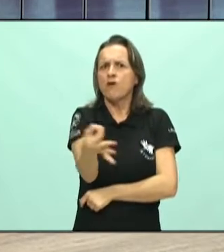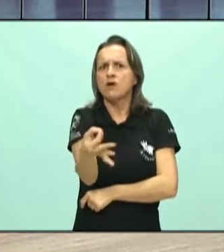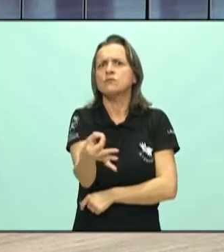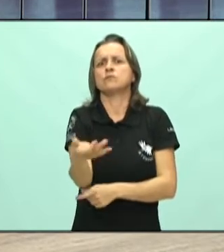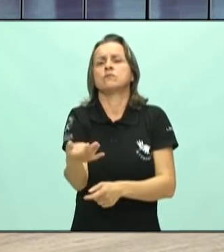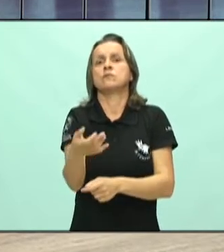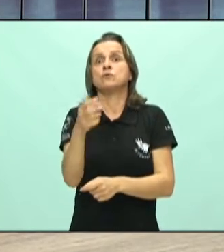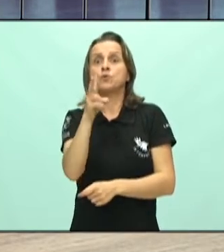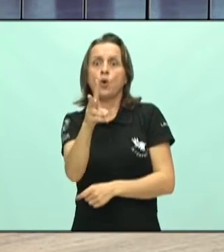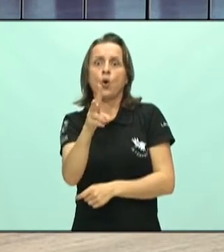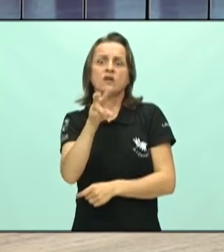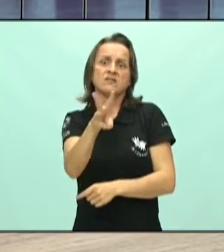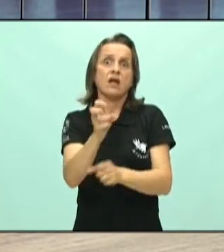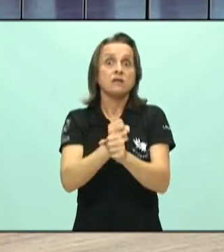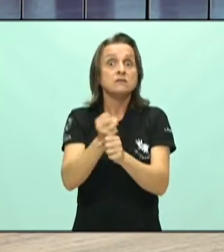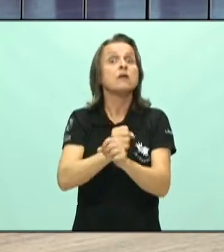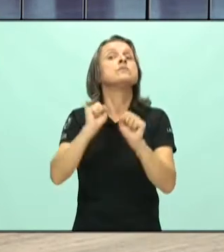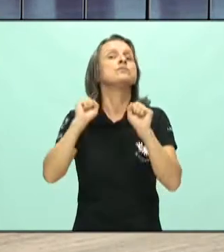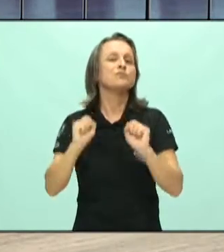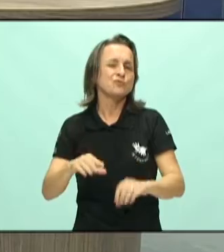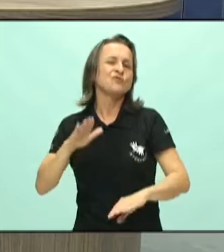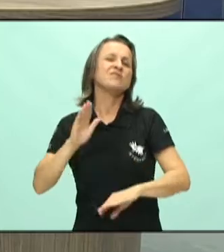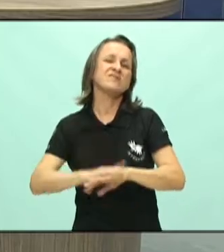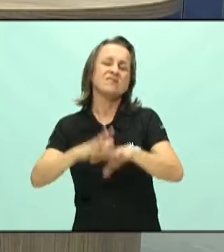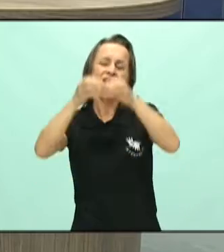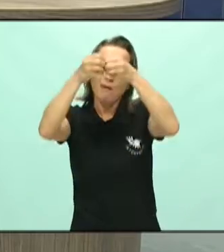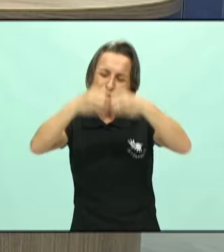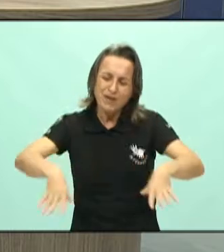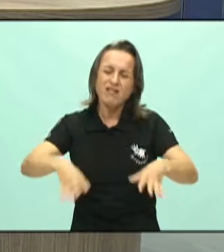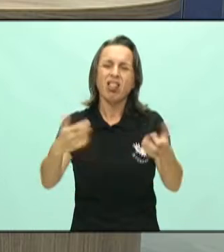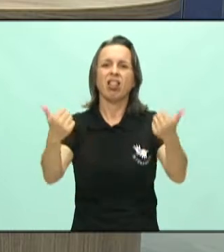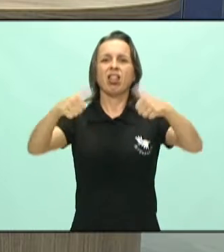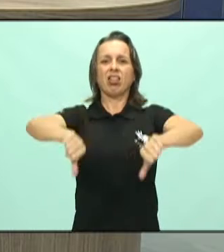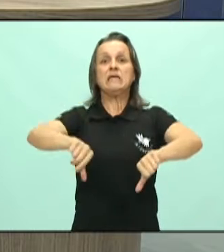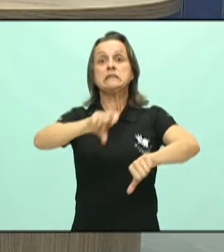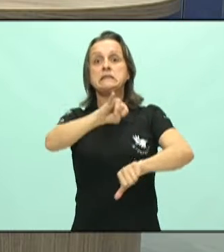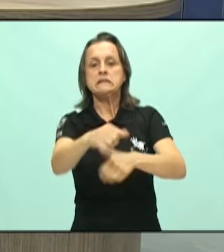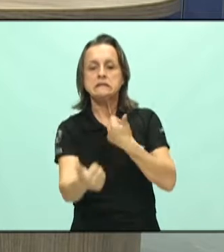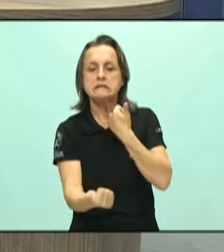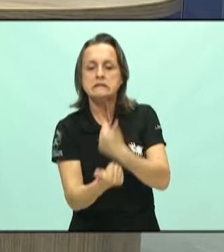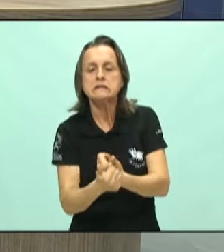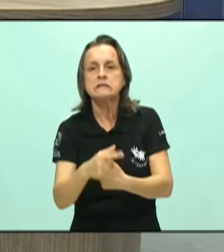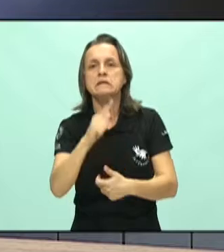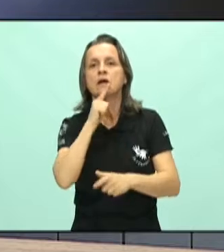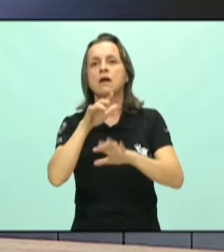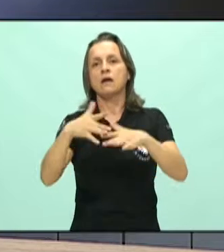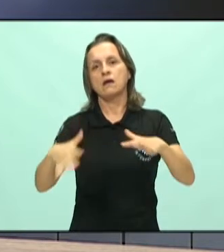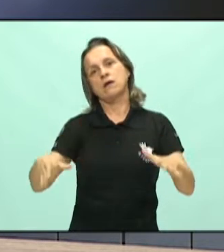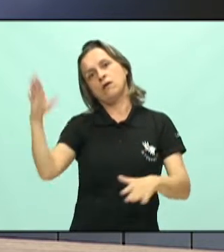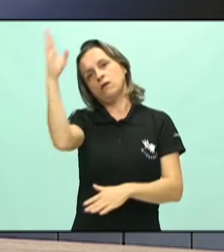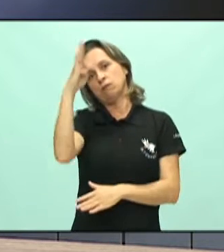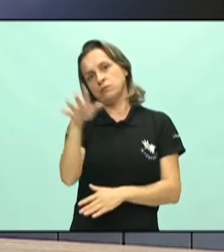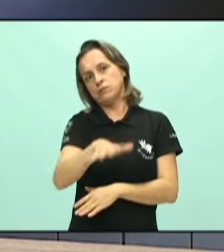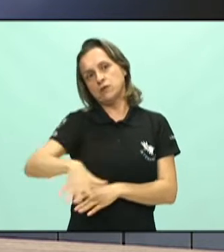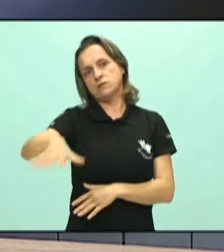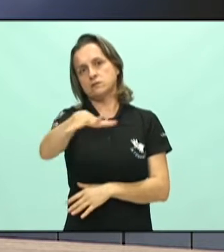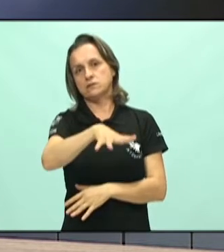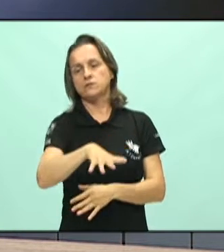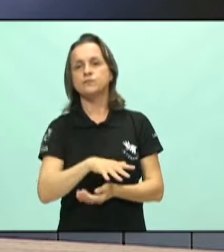poderemos ser um estado mais sucateado em relação a esses itens do Brasil. Marcelo, essas